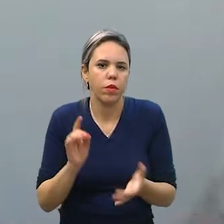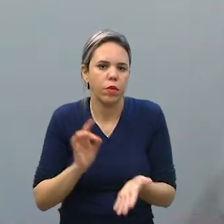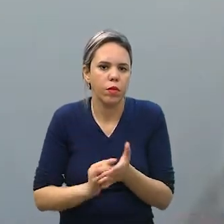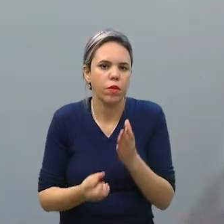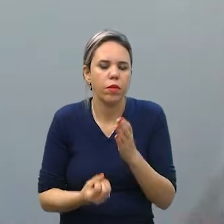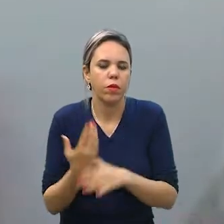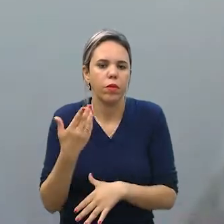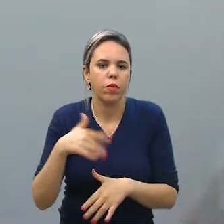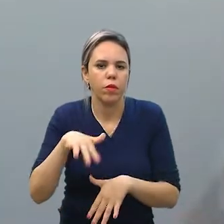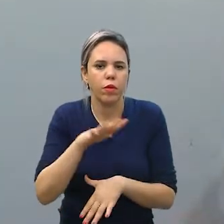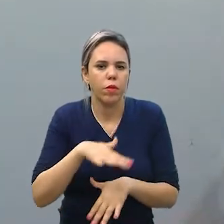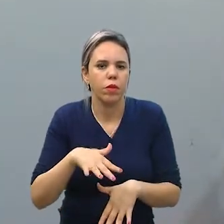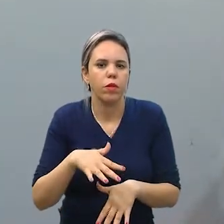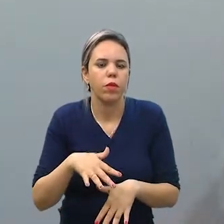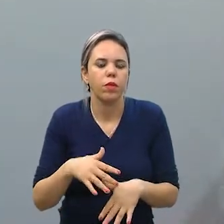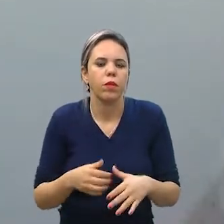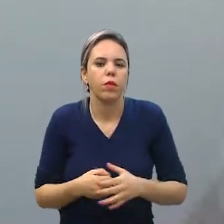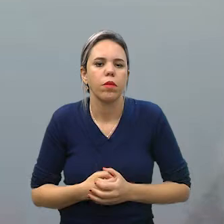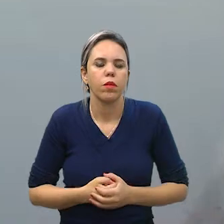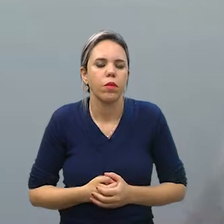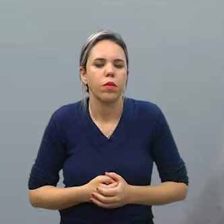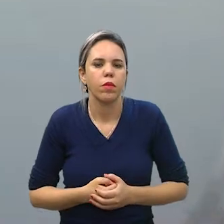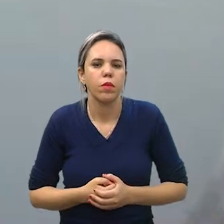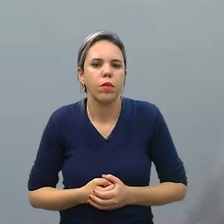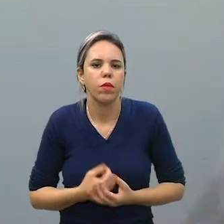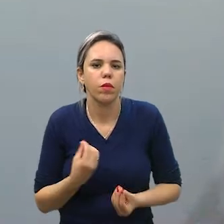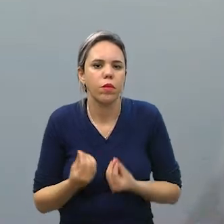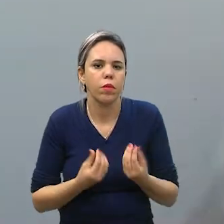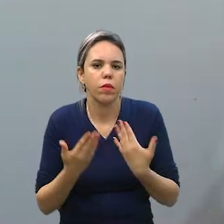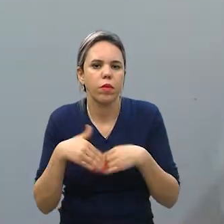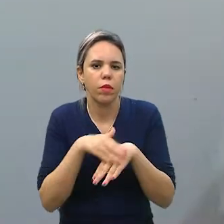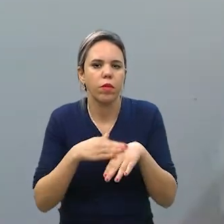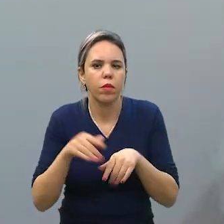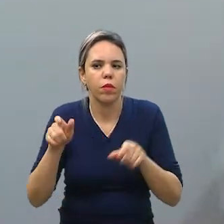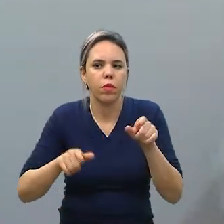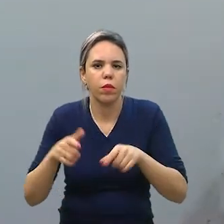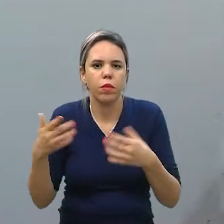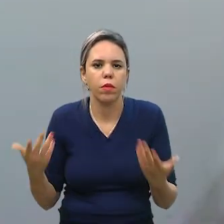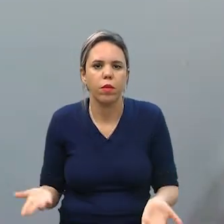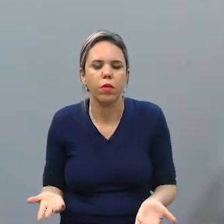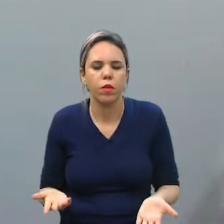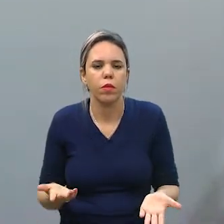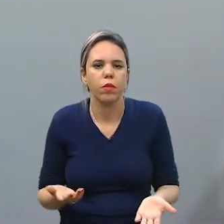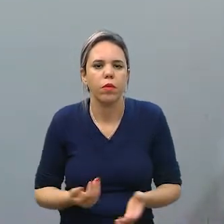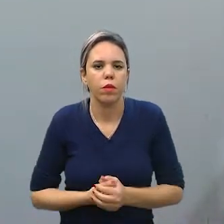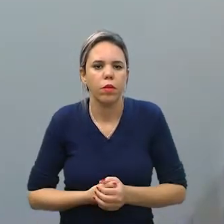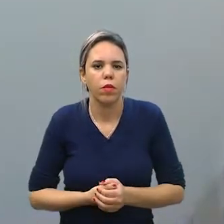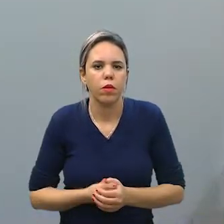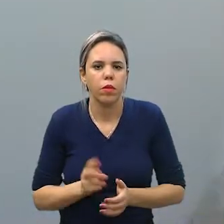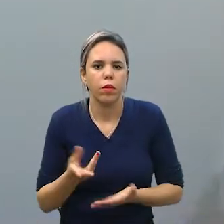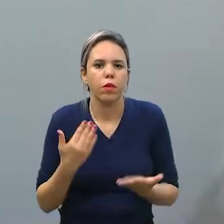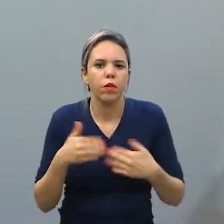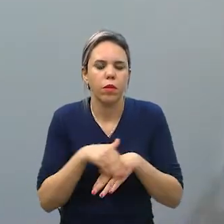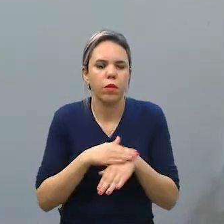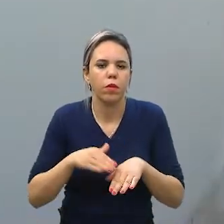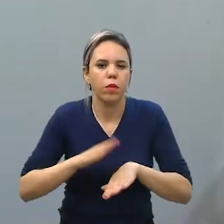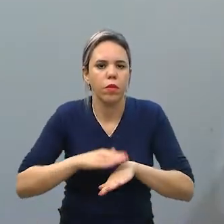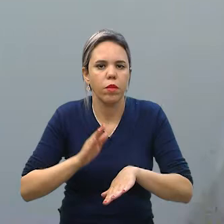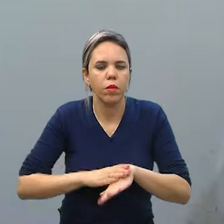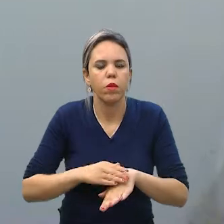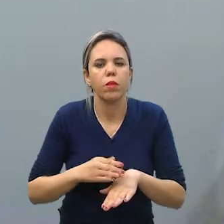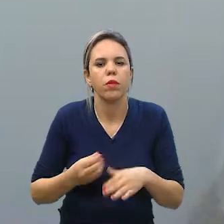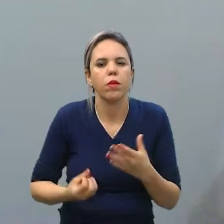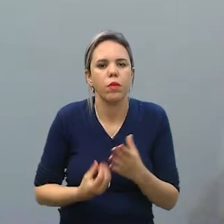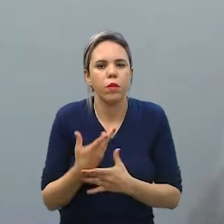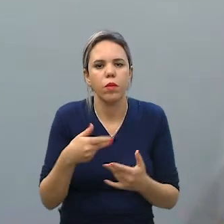realiza e o vínculo está criado. É como conversar com outra pessoa, né? Indiretamente, a gente está conversando com o autor está